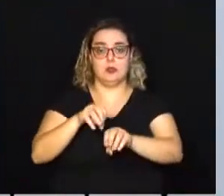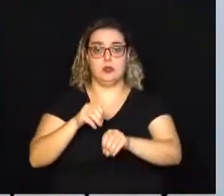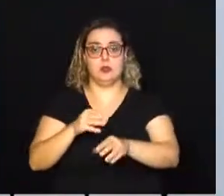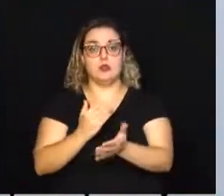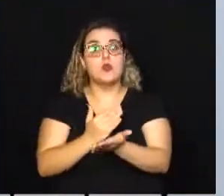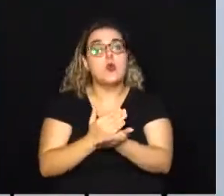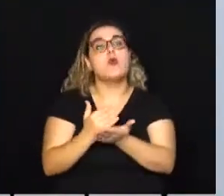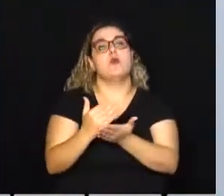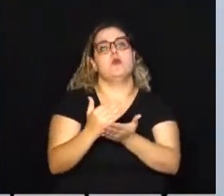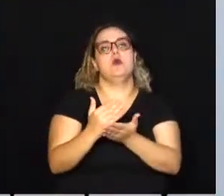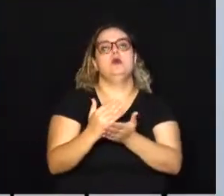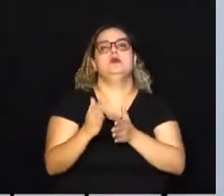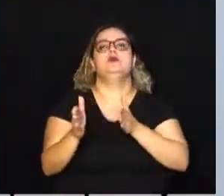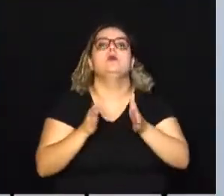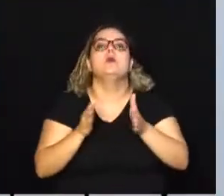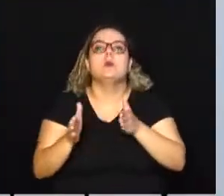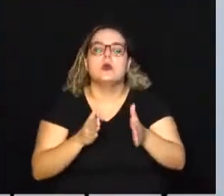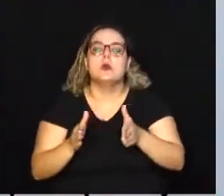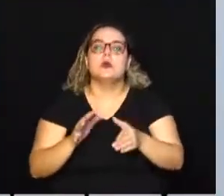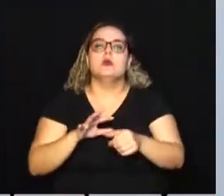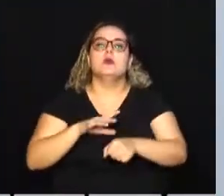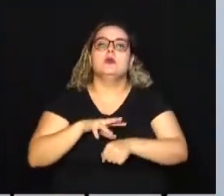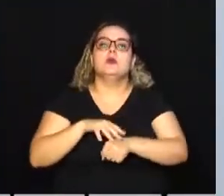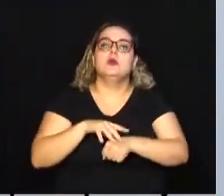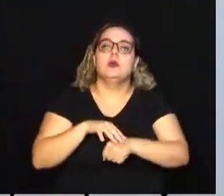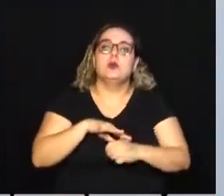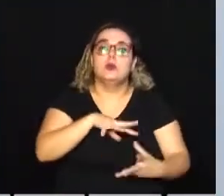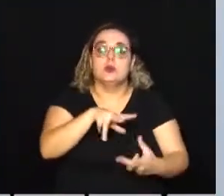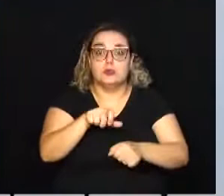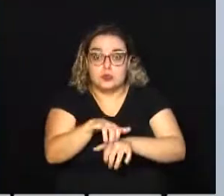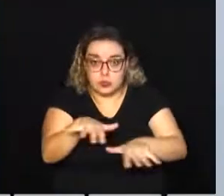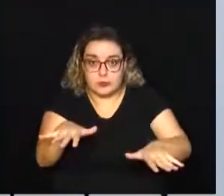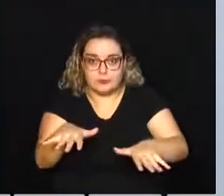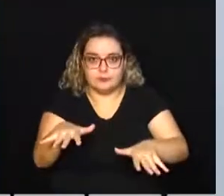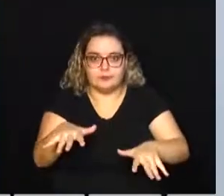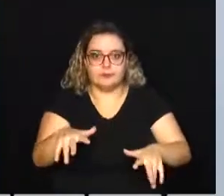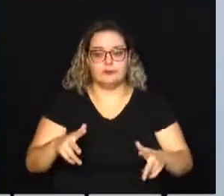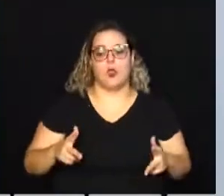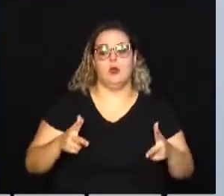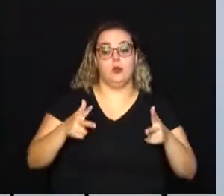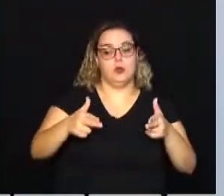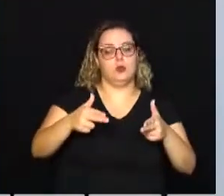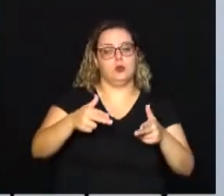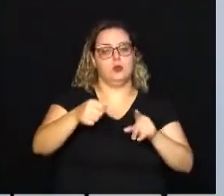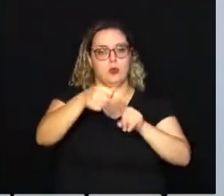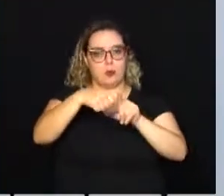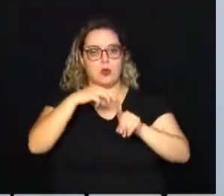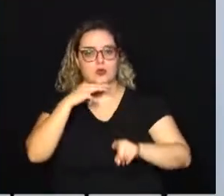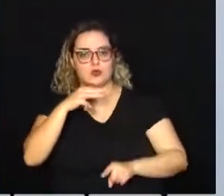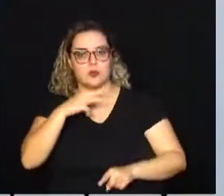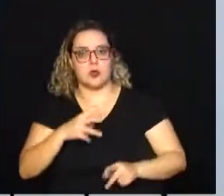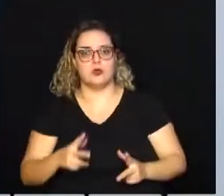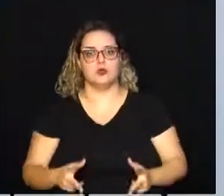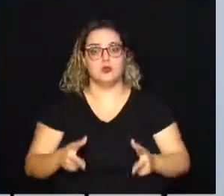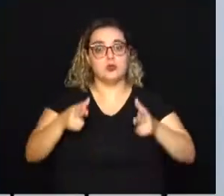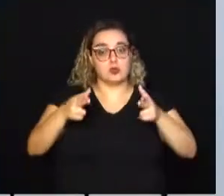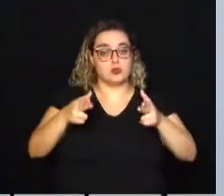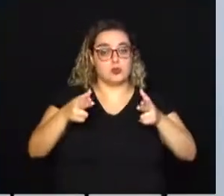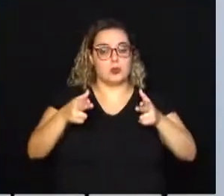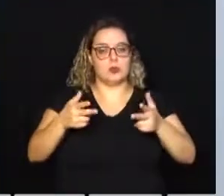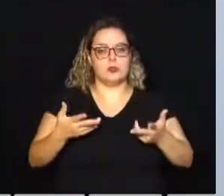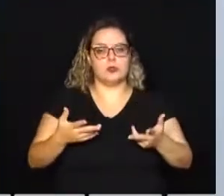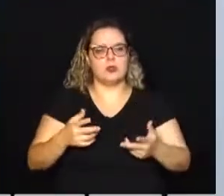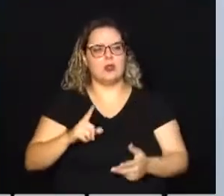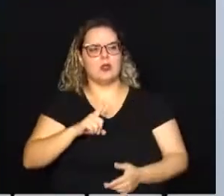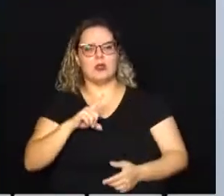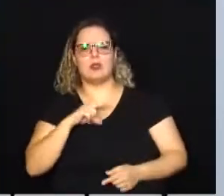né? As aulas foram interrompidas já em março. Naquele momento havia, né, muita dúvida sobre a